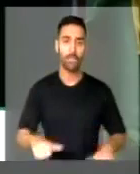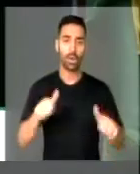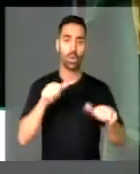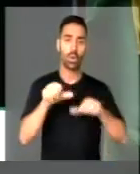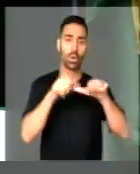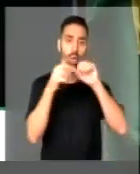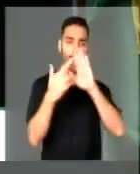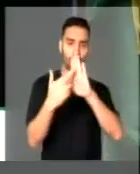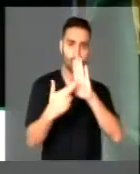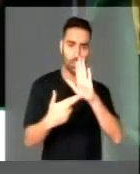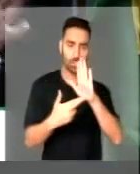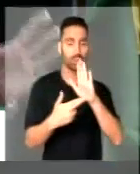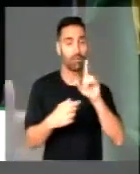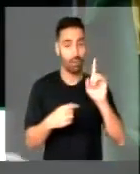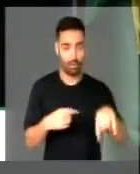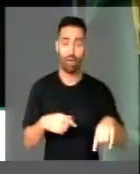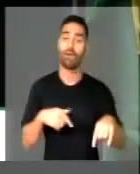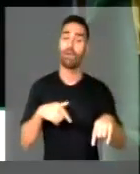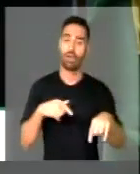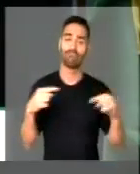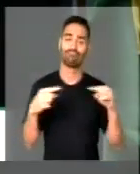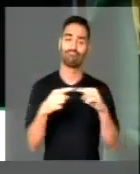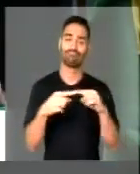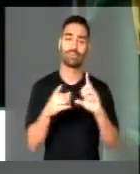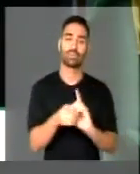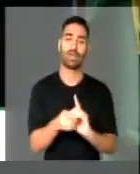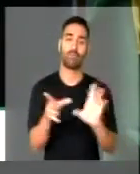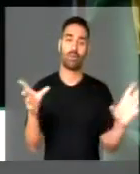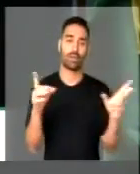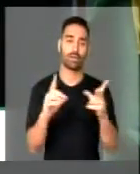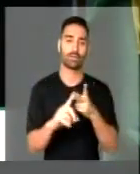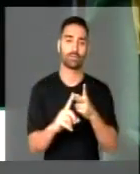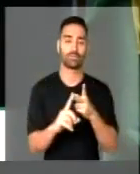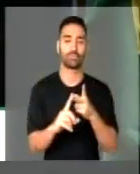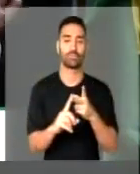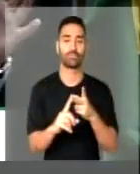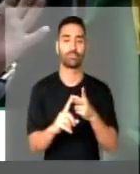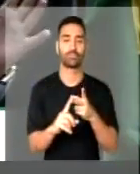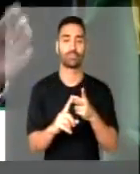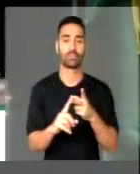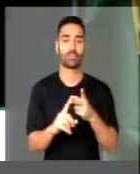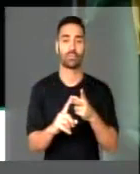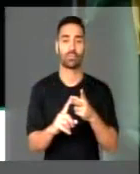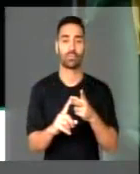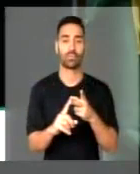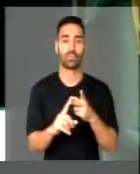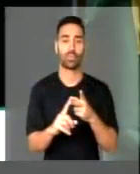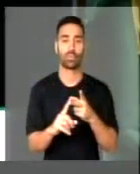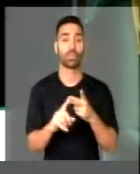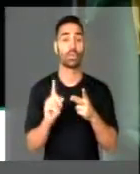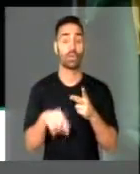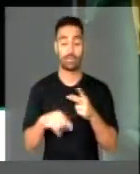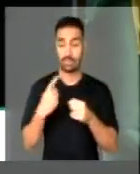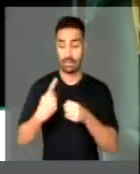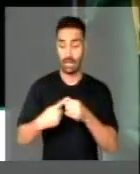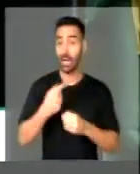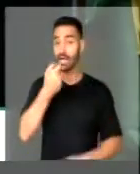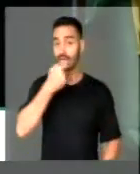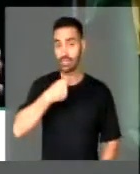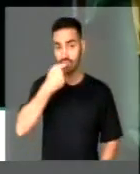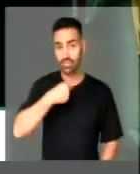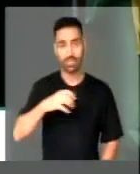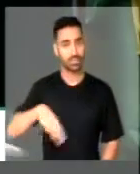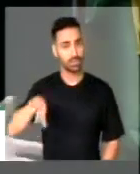relatório. Essa é uma atitude democrática, é essa atitude que eu sempre falei na minha cidade, Caxias do Sul, na minha